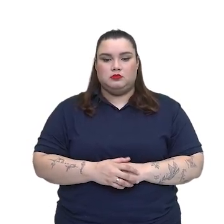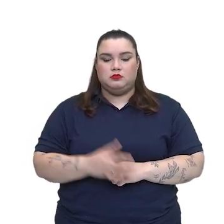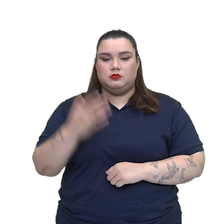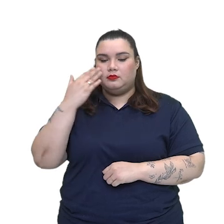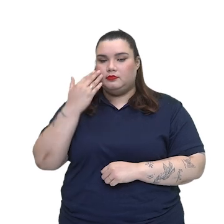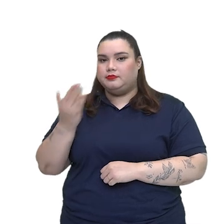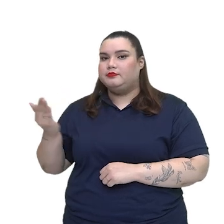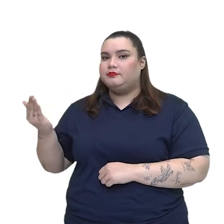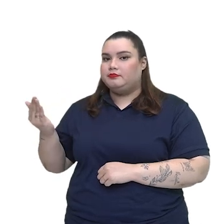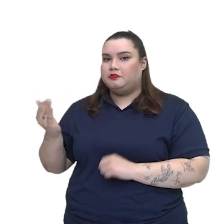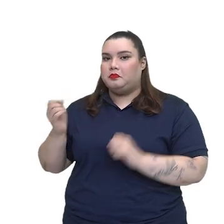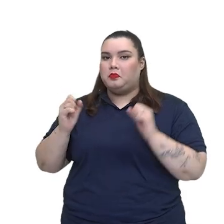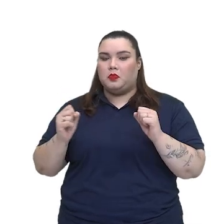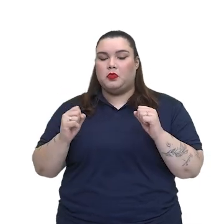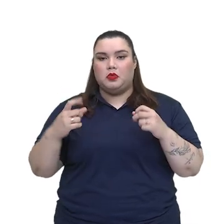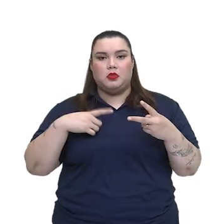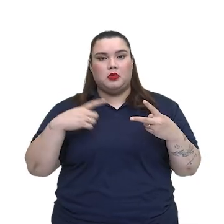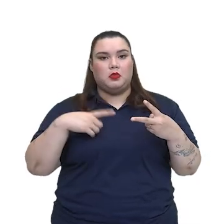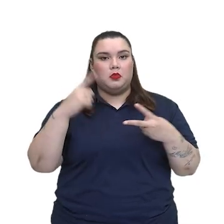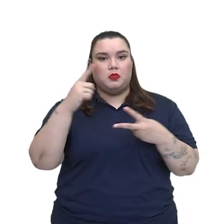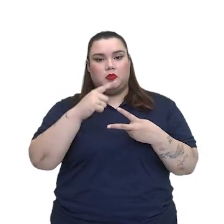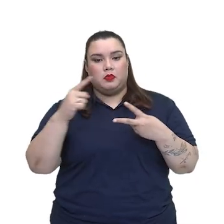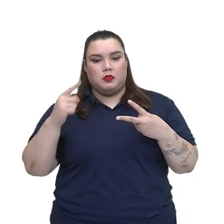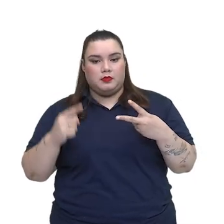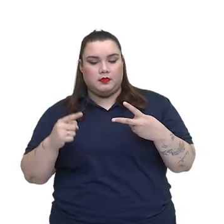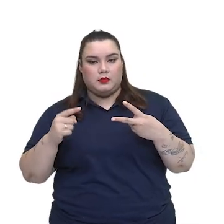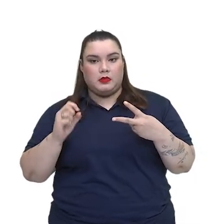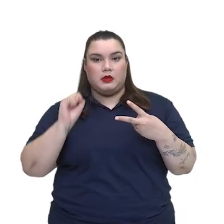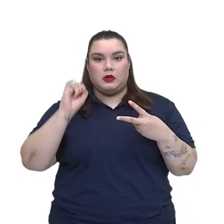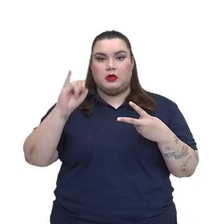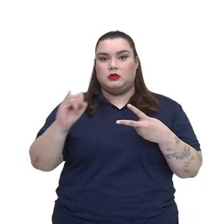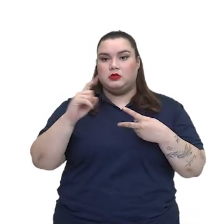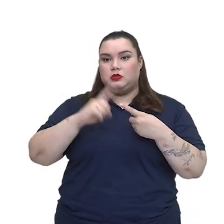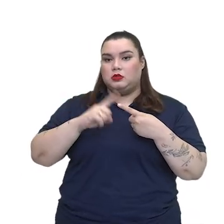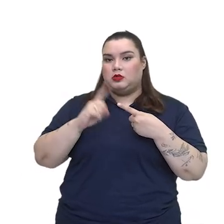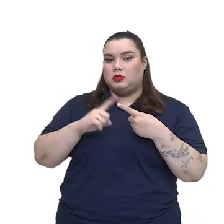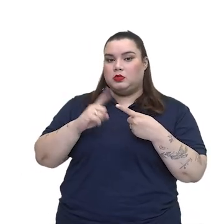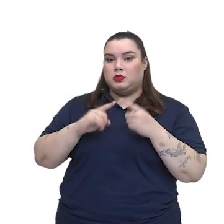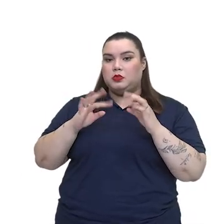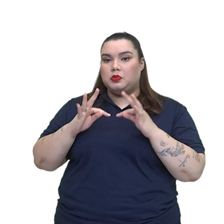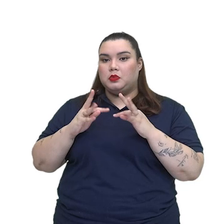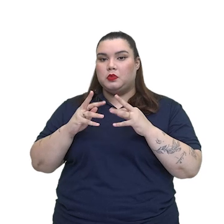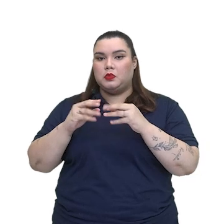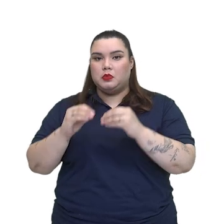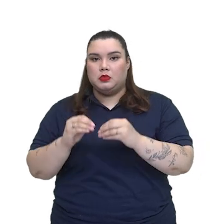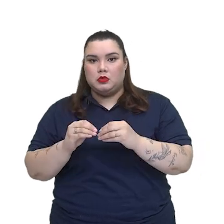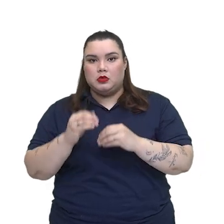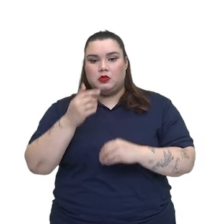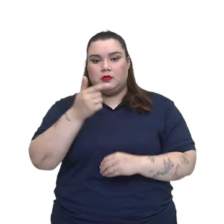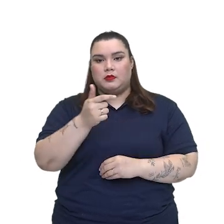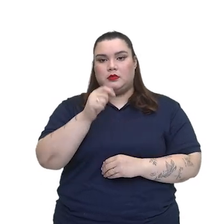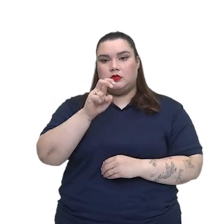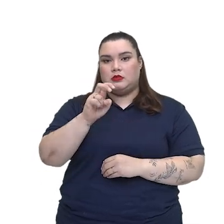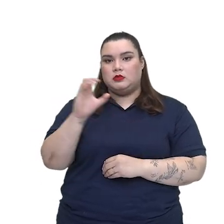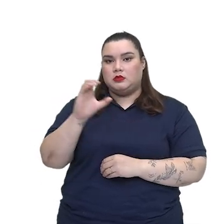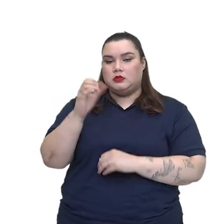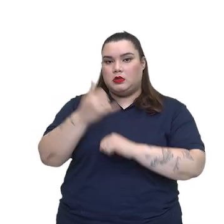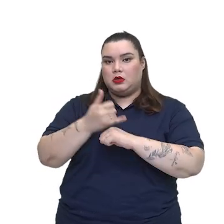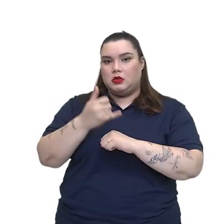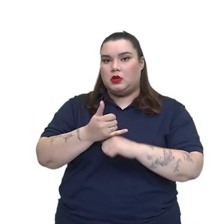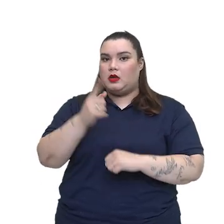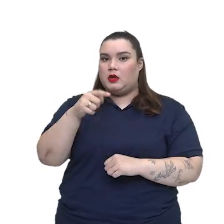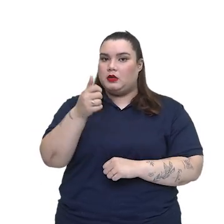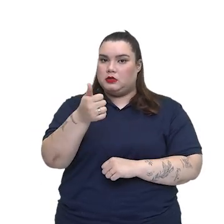Ela tem essas duas opções. Se forem todas as moedas de 25 centavos, vão ser